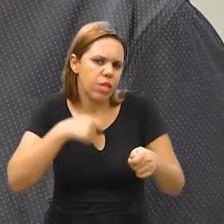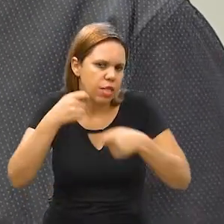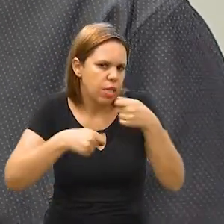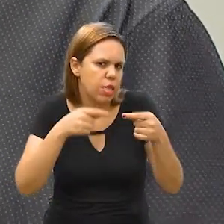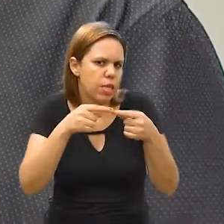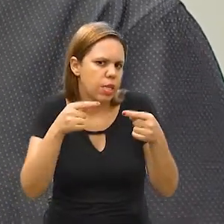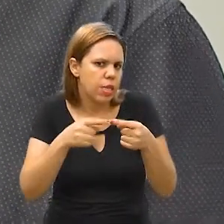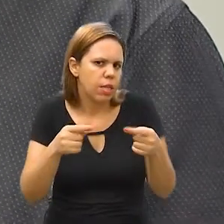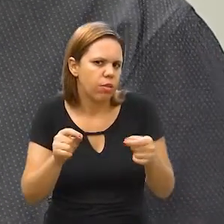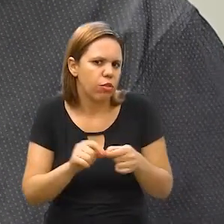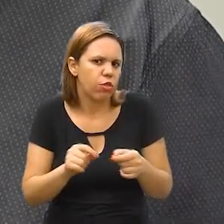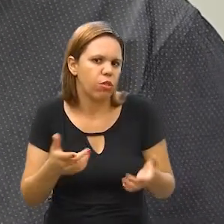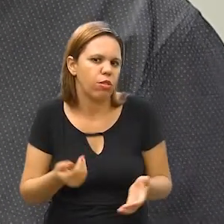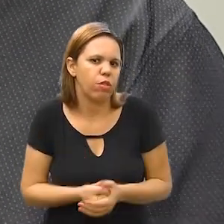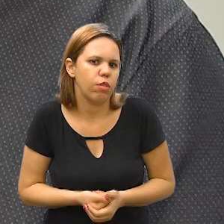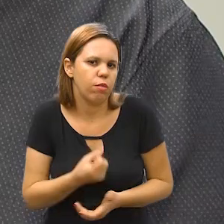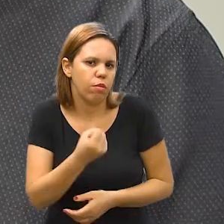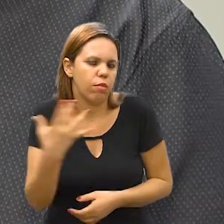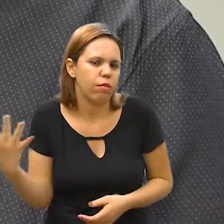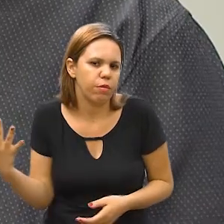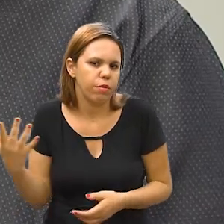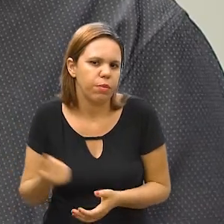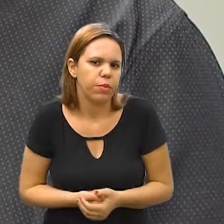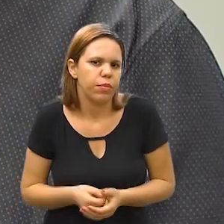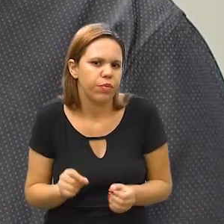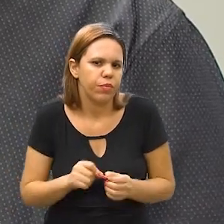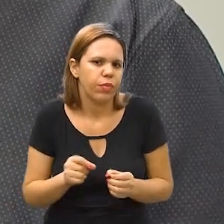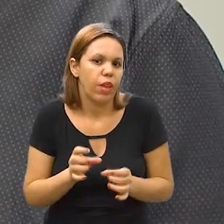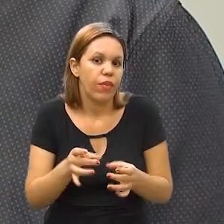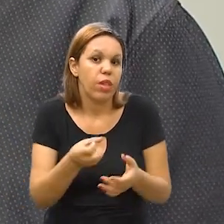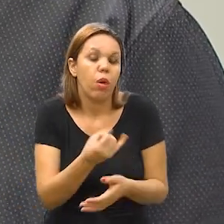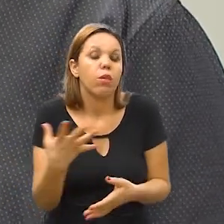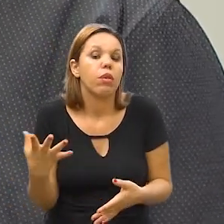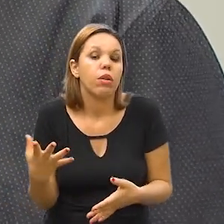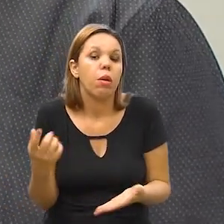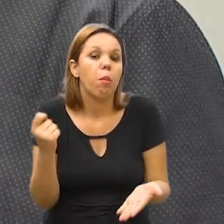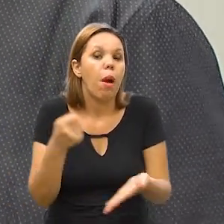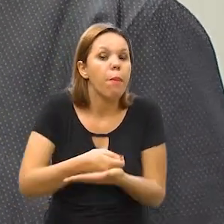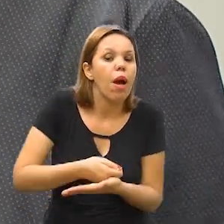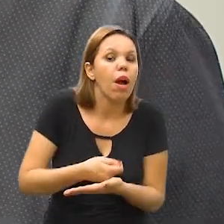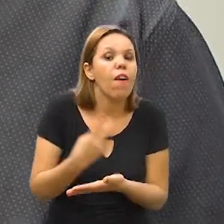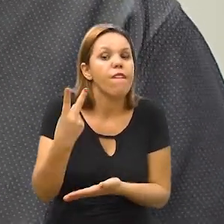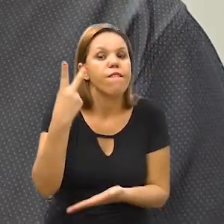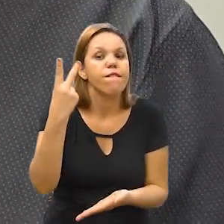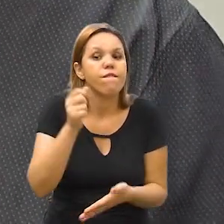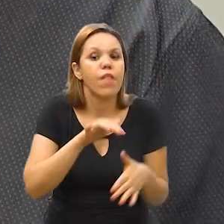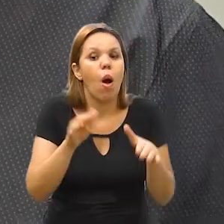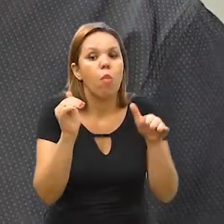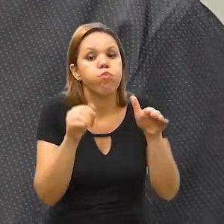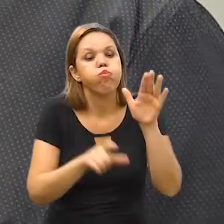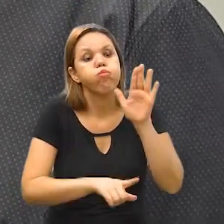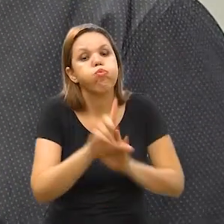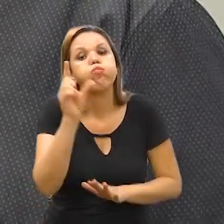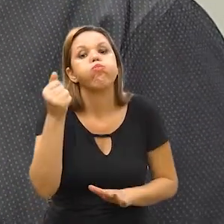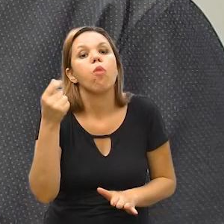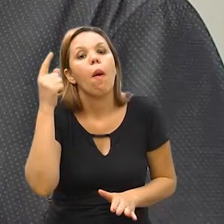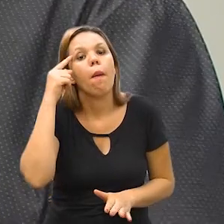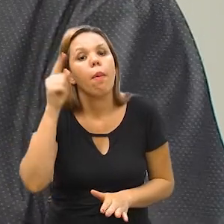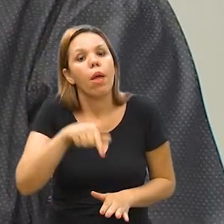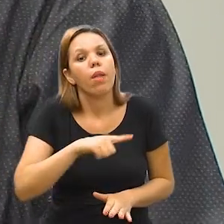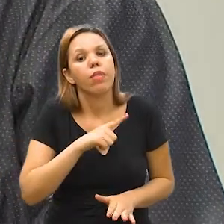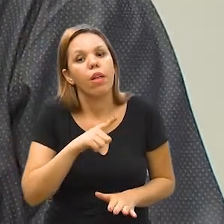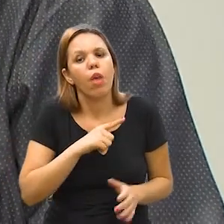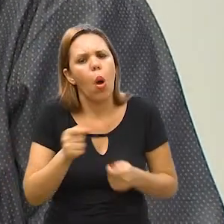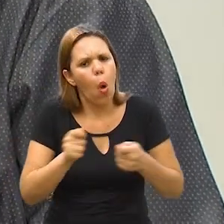alimento, mas ela vai ter que pensar na quantidade de refeições que ela tem que vender para pagar os custos e gerar um lucro. Ela vai ter que ter um